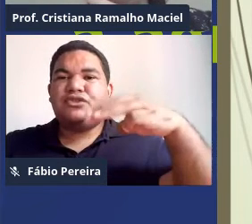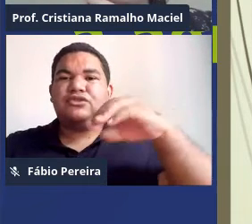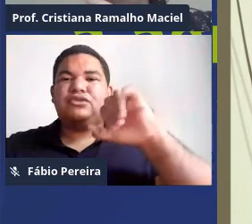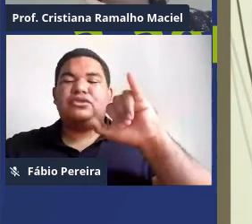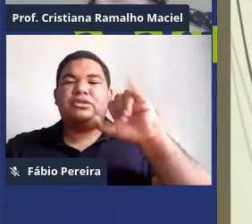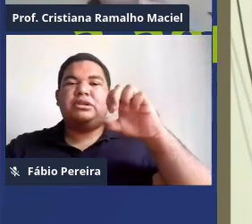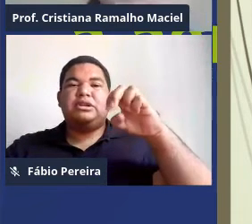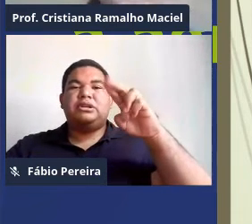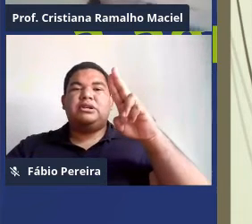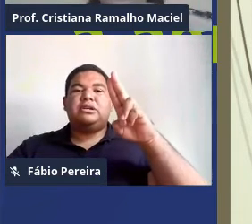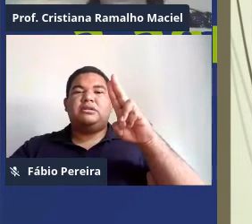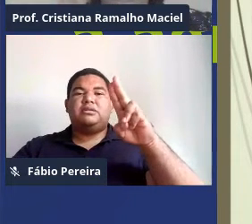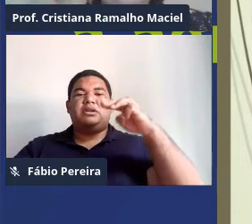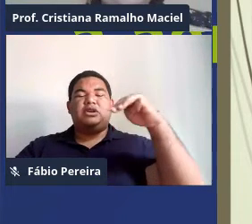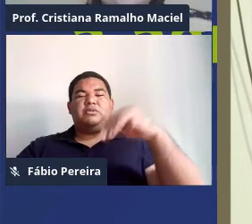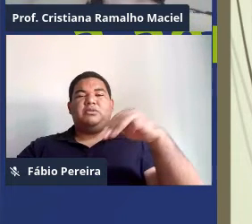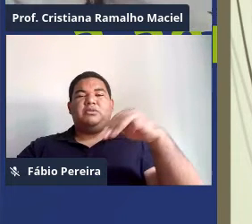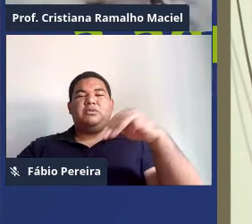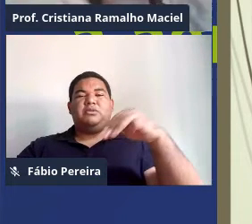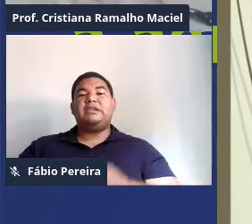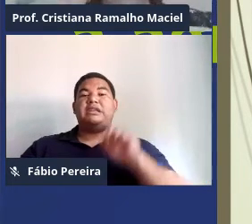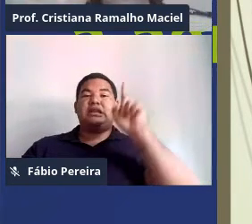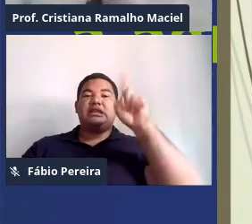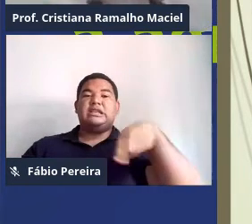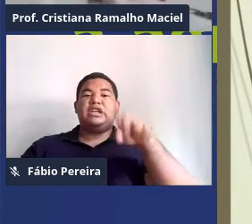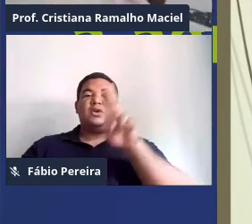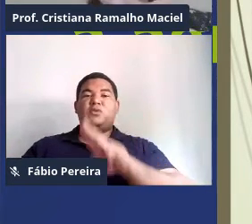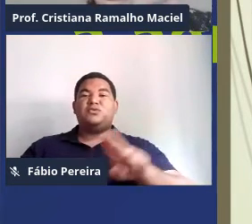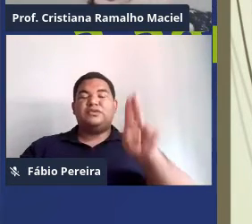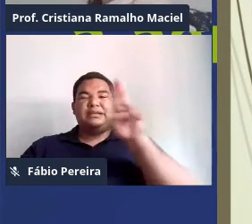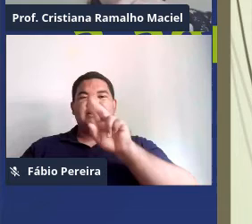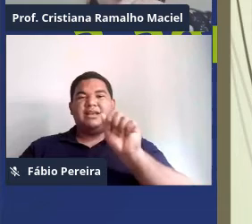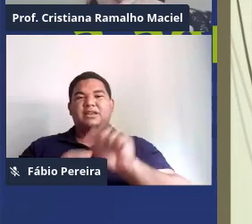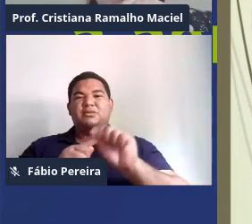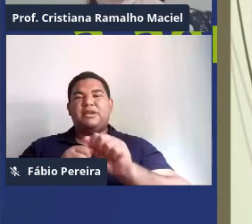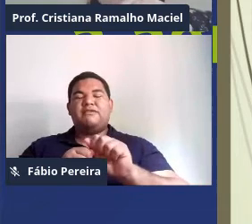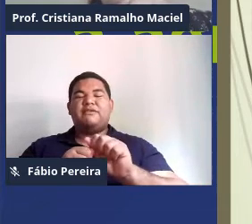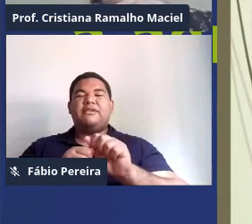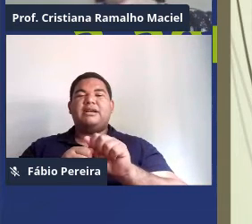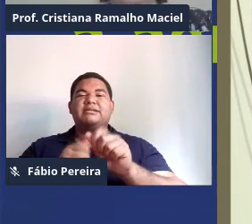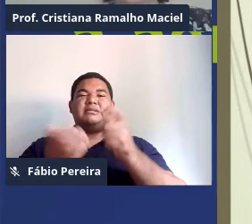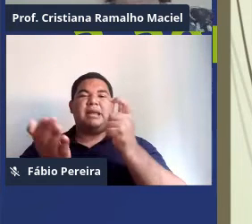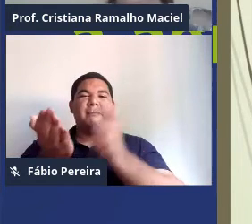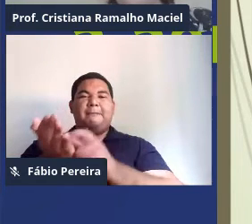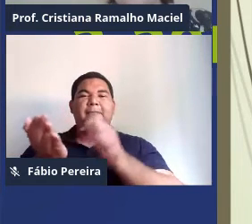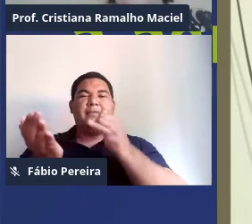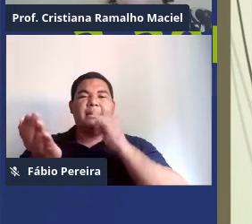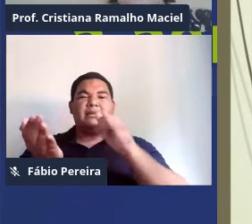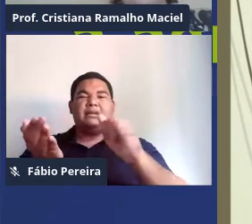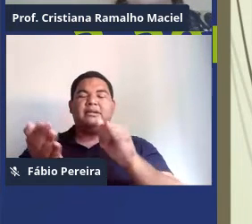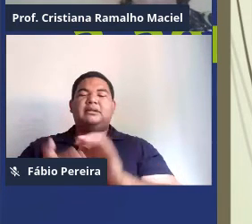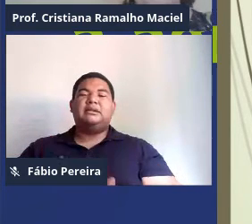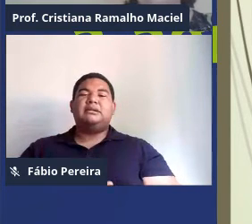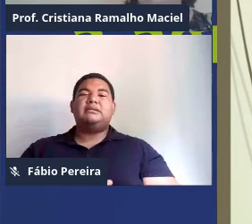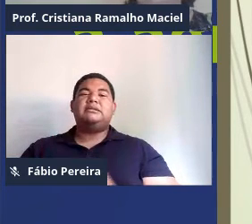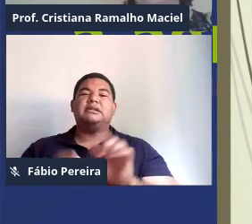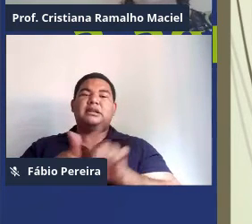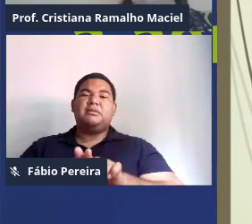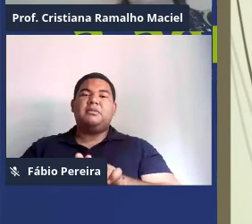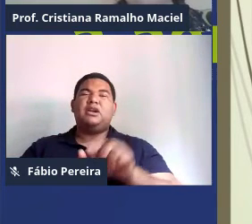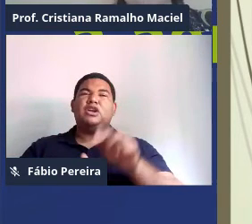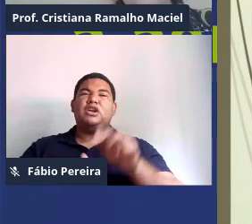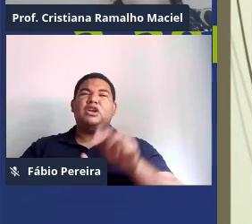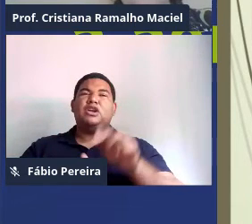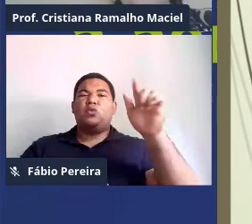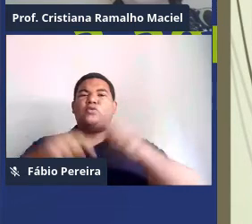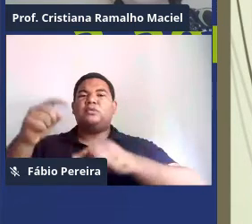muito utilizado em fábrica de tinta e outros tipos de processos industriais. Só que as espécies